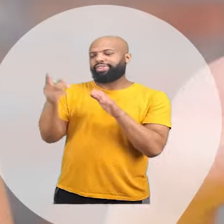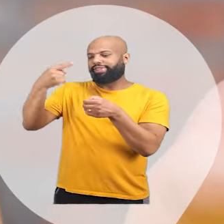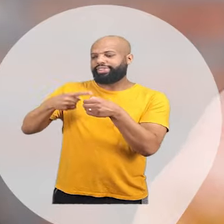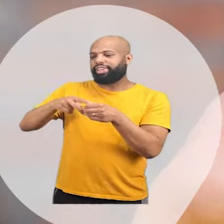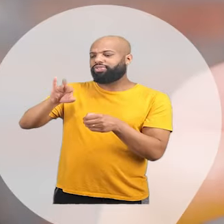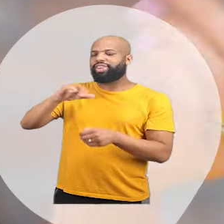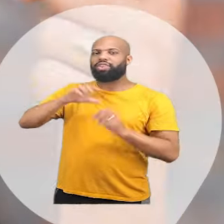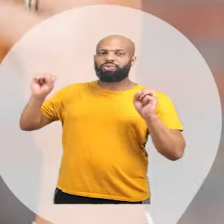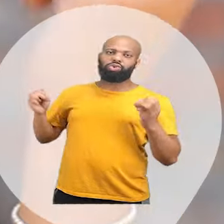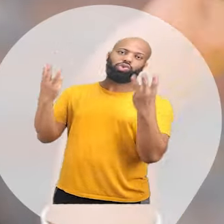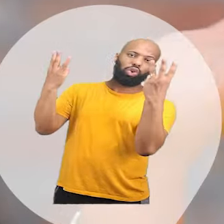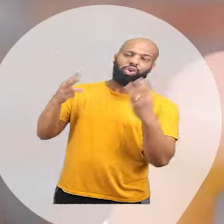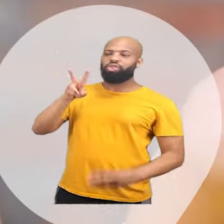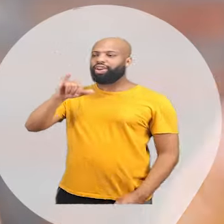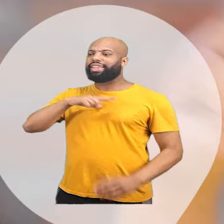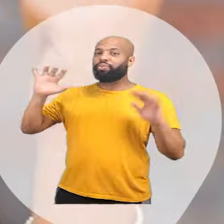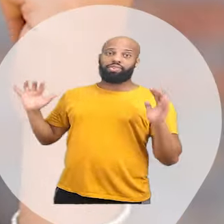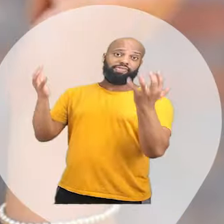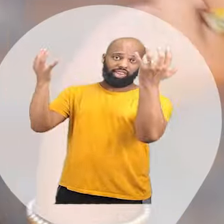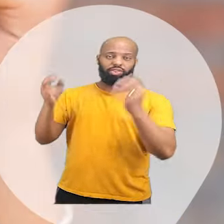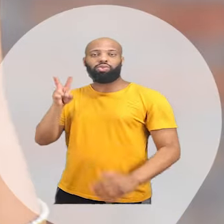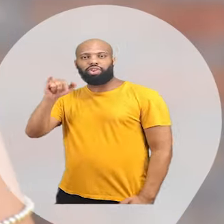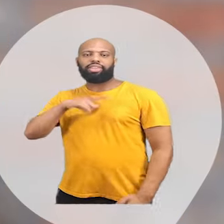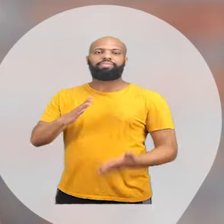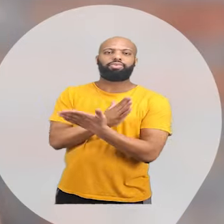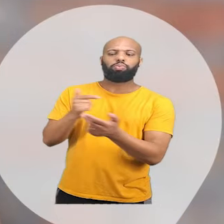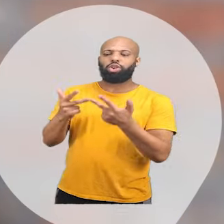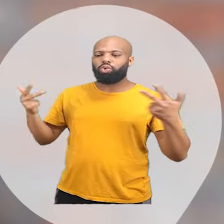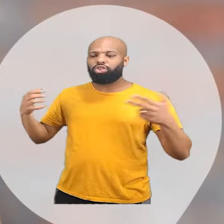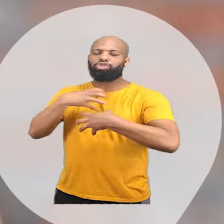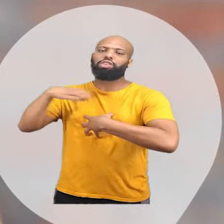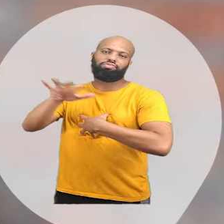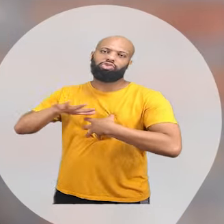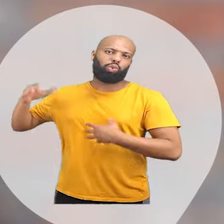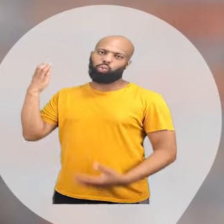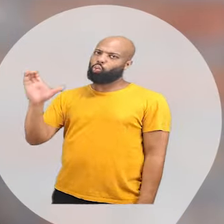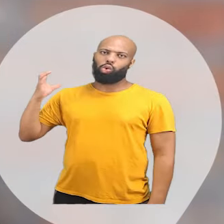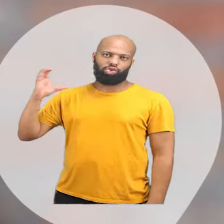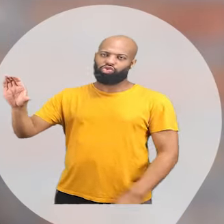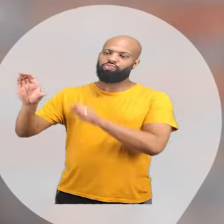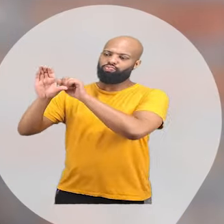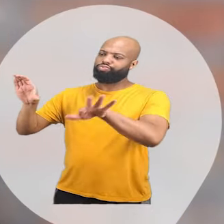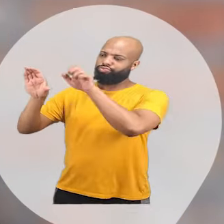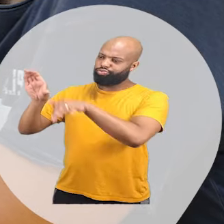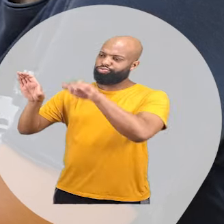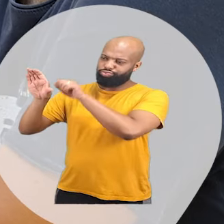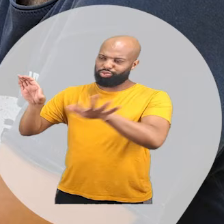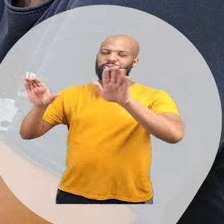na cidade tipo Vai ter um show vai ter um evento essas coisas estão no geral a gente